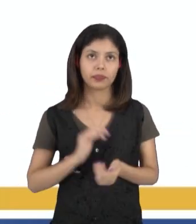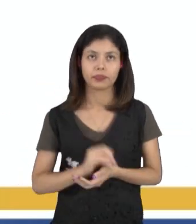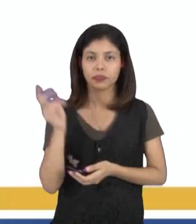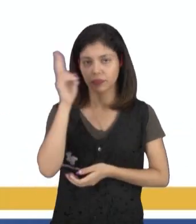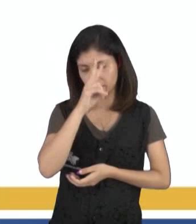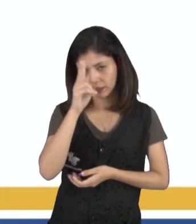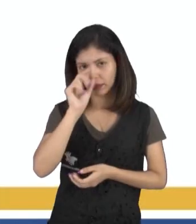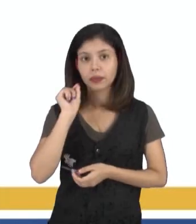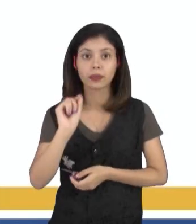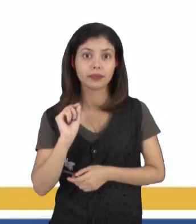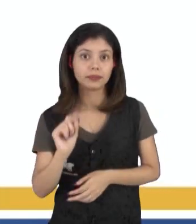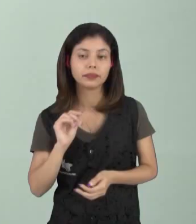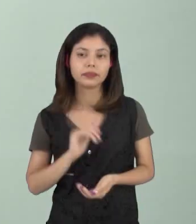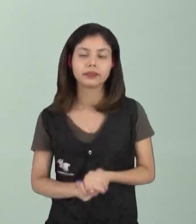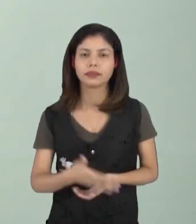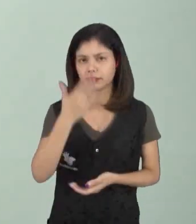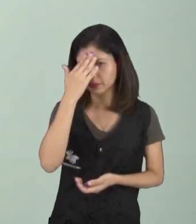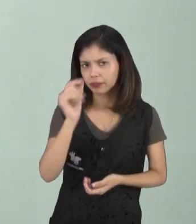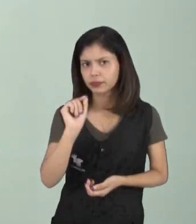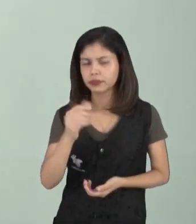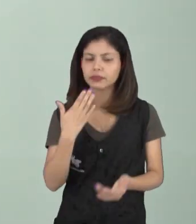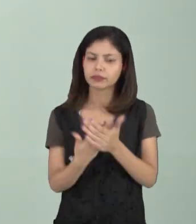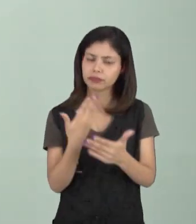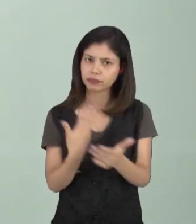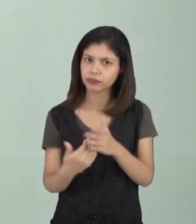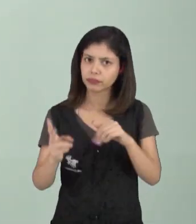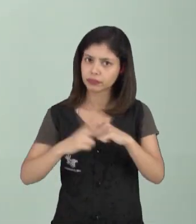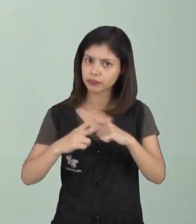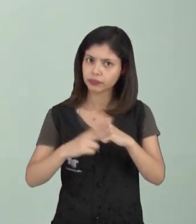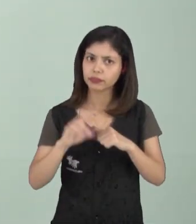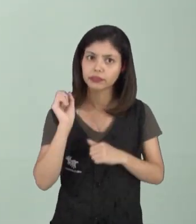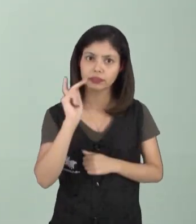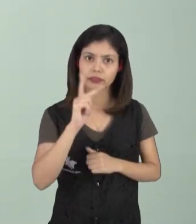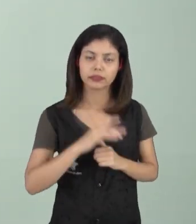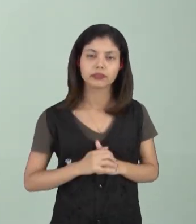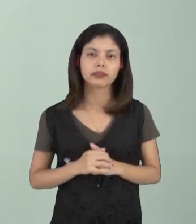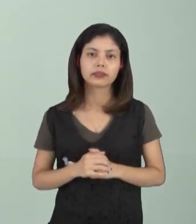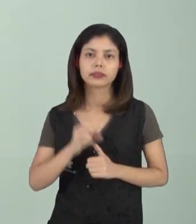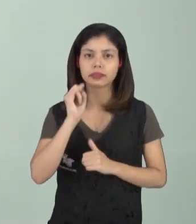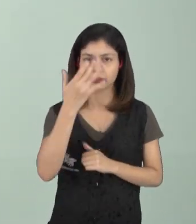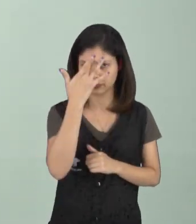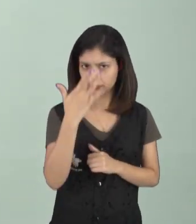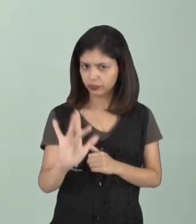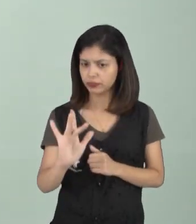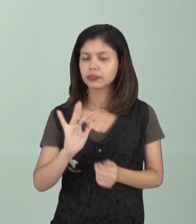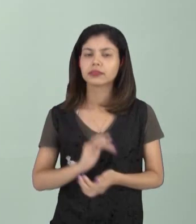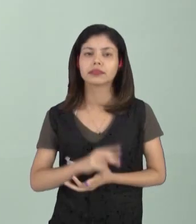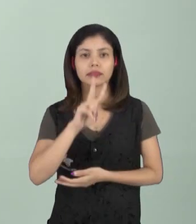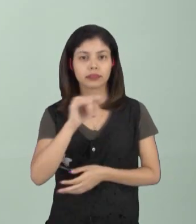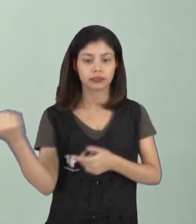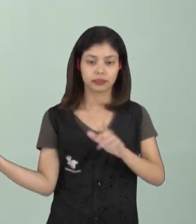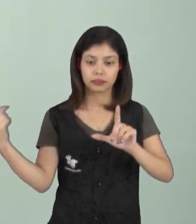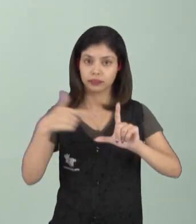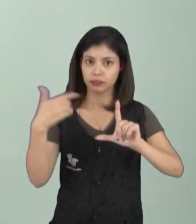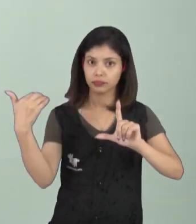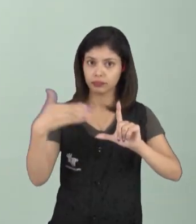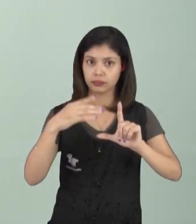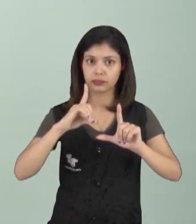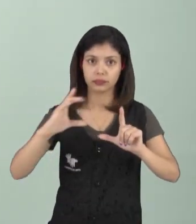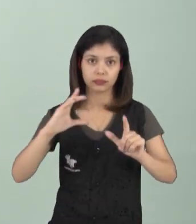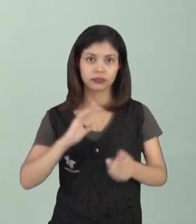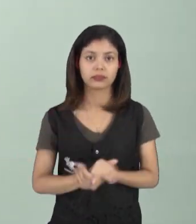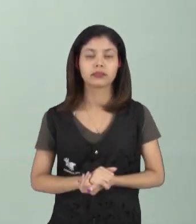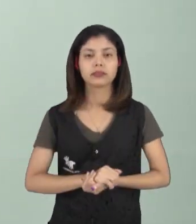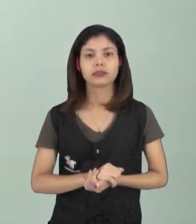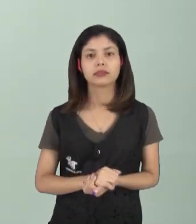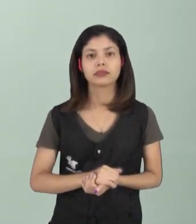Tá? Lembrando que, para vocês saberem o que é isso, vocês têm que estudar verbo, tá? Se vocês não sabem, vão aí na plataforma, vá lá na